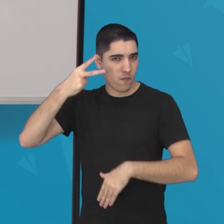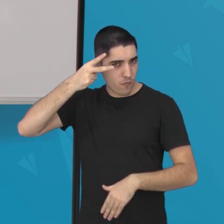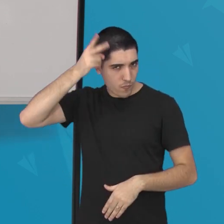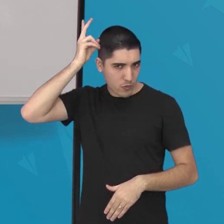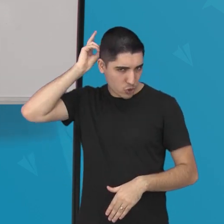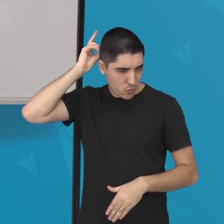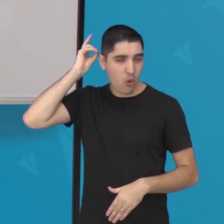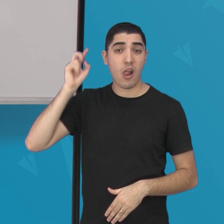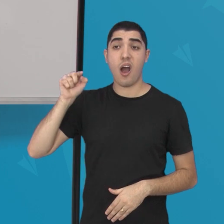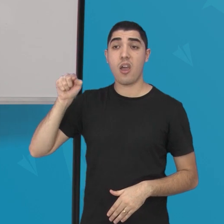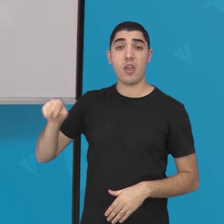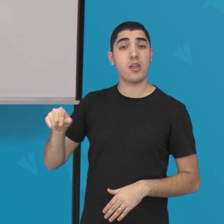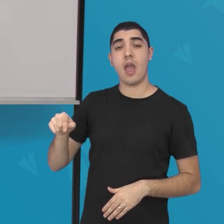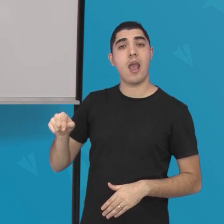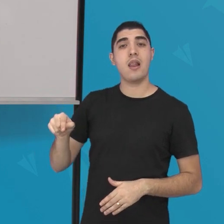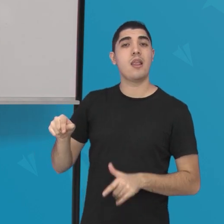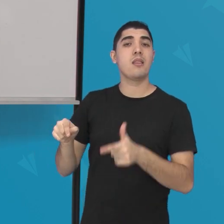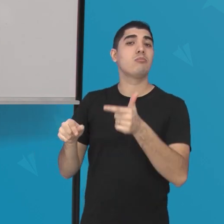te dão